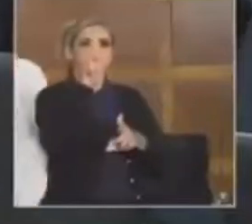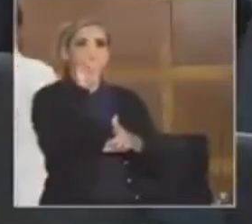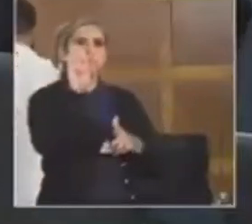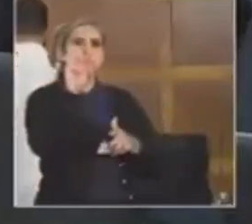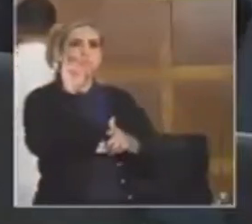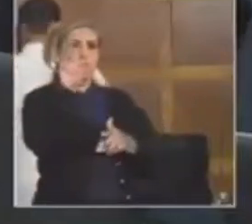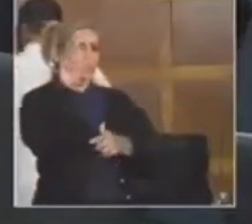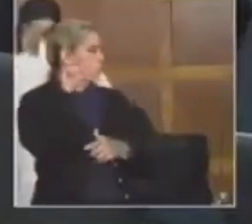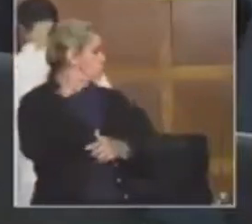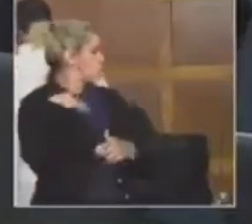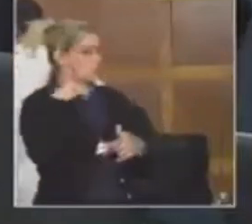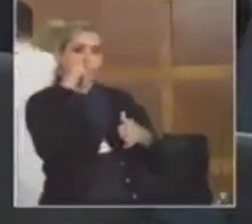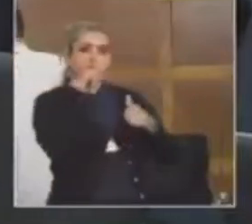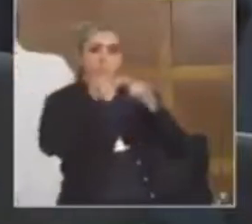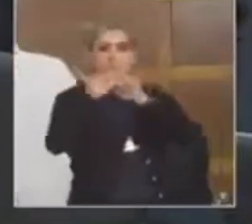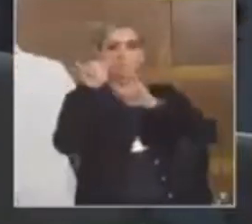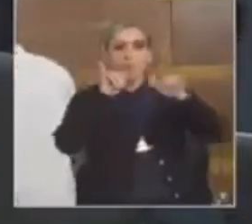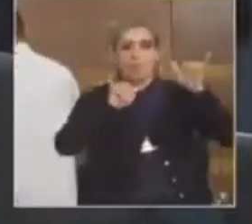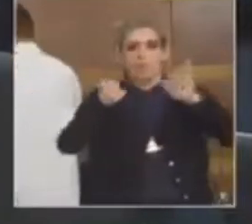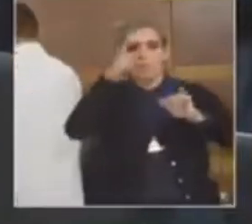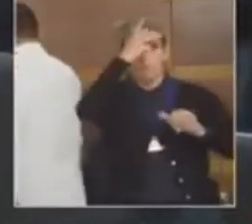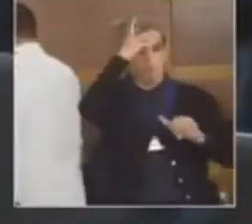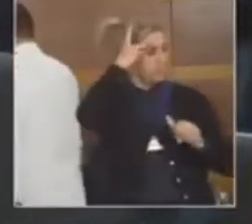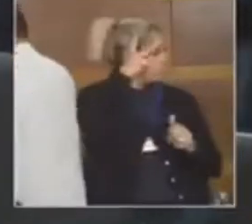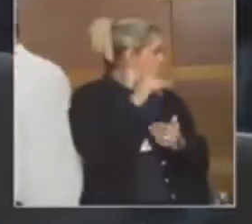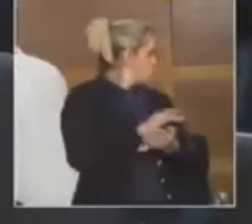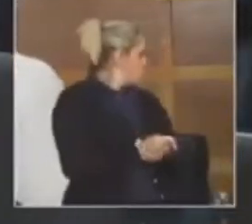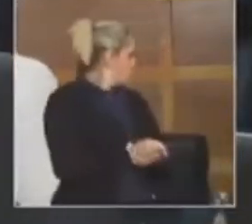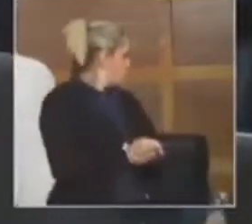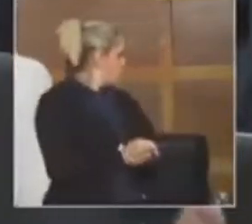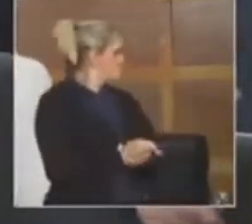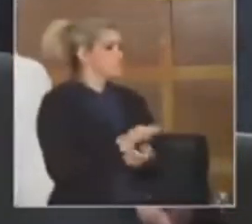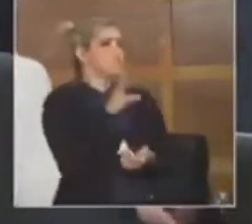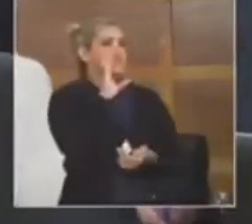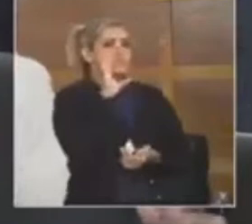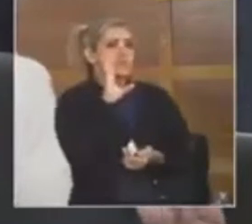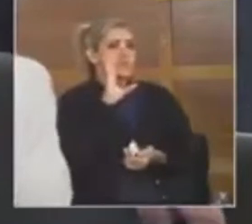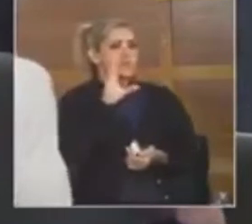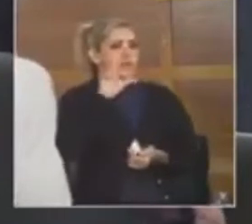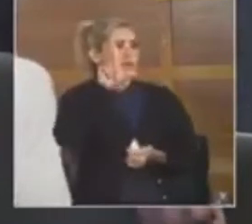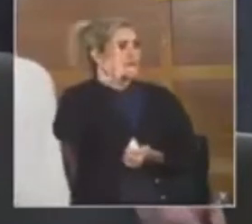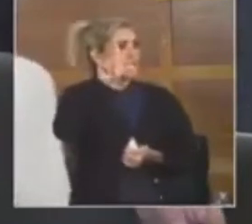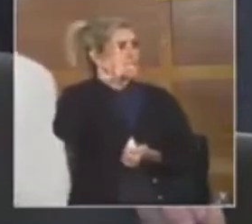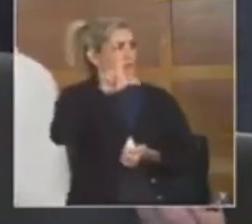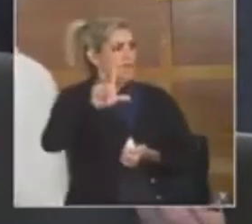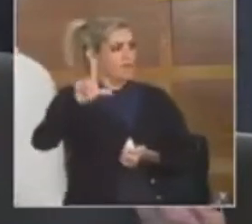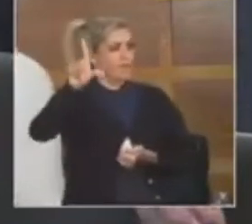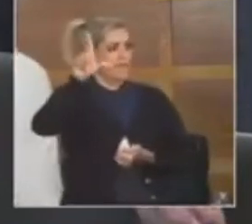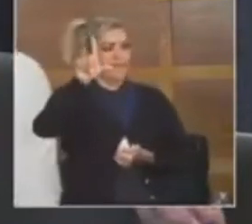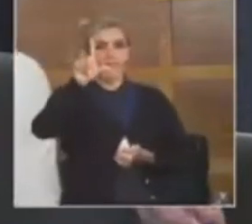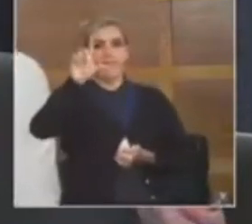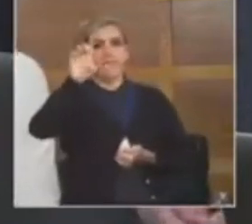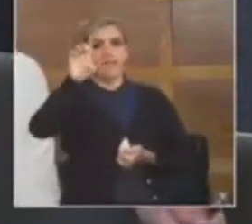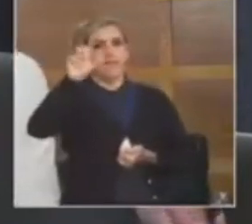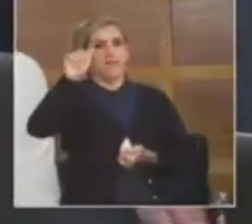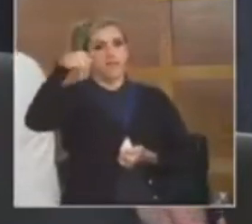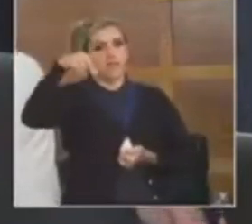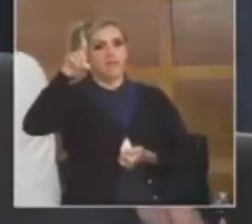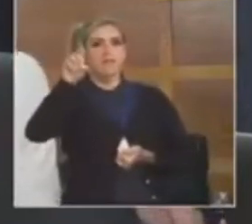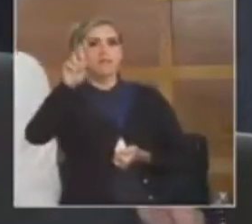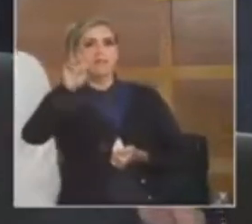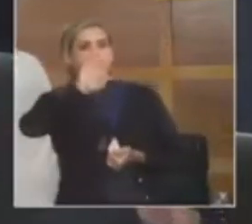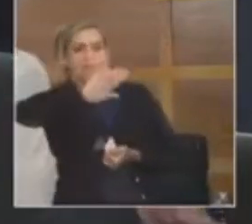e eu quero informar esse cidadão chamado Leandro Silva que eu estarei entrando com a